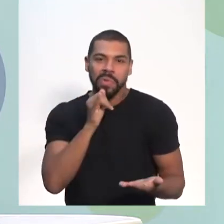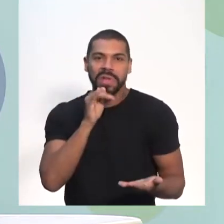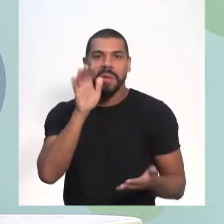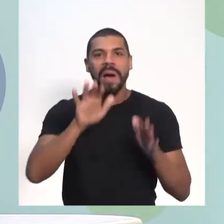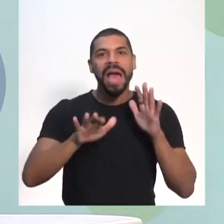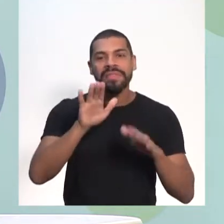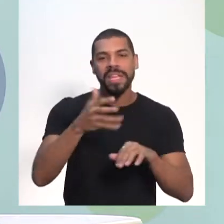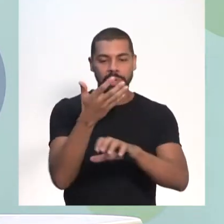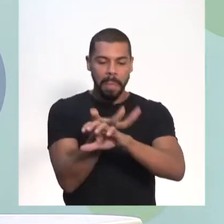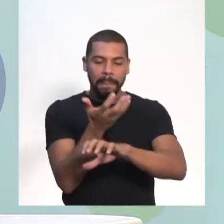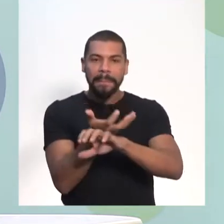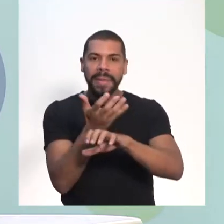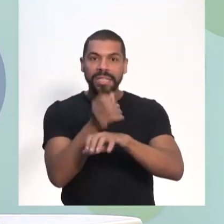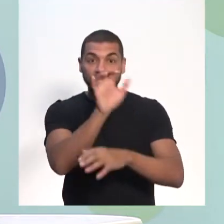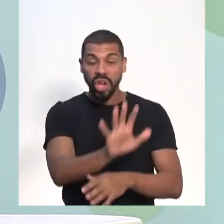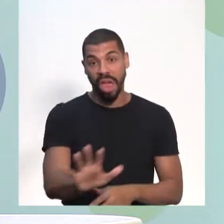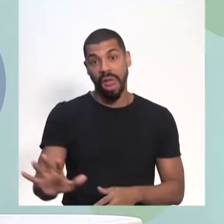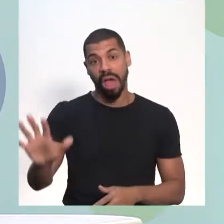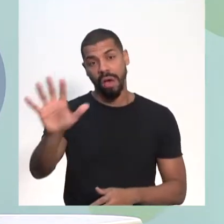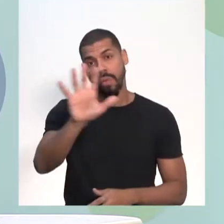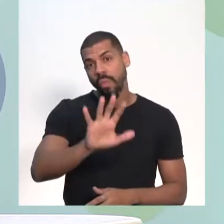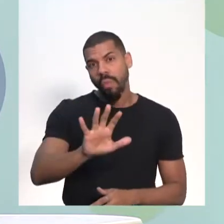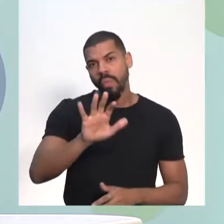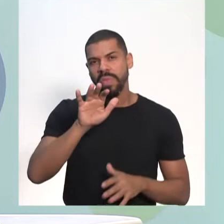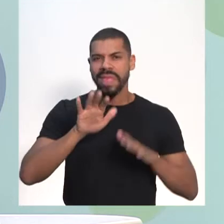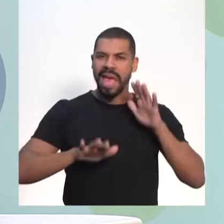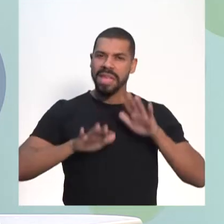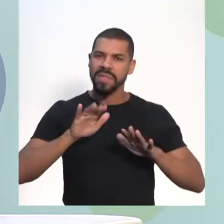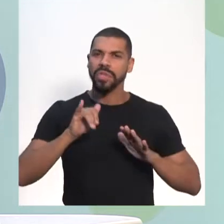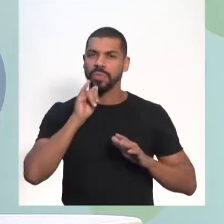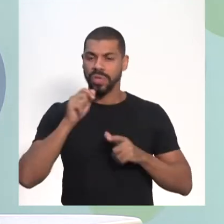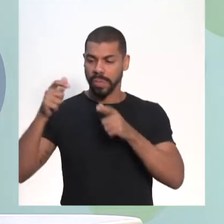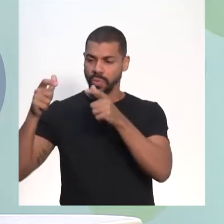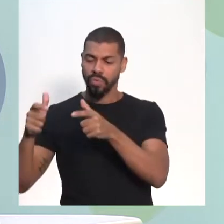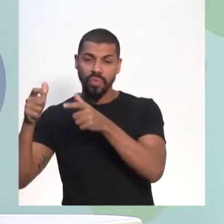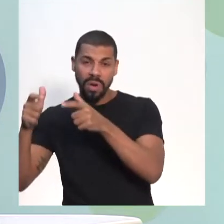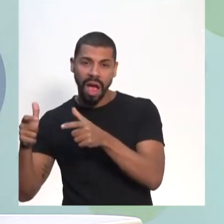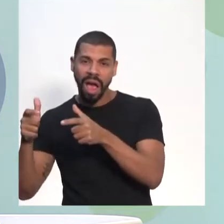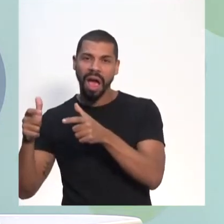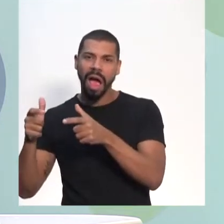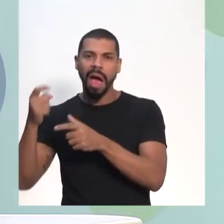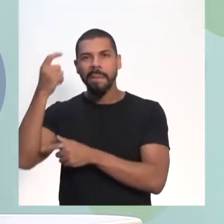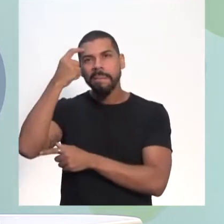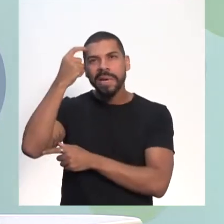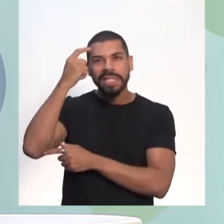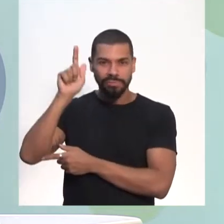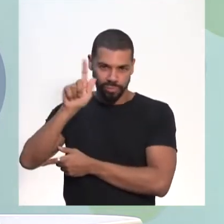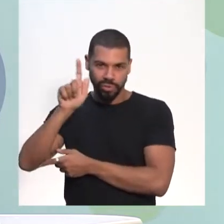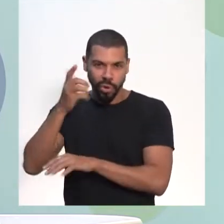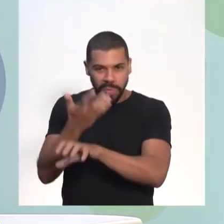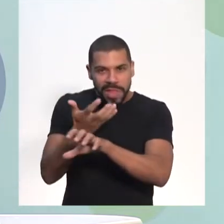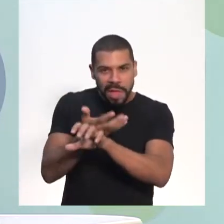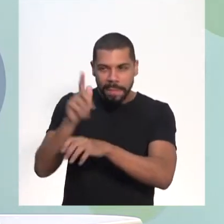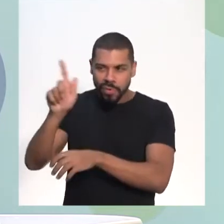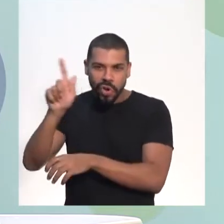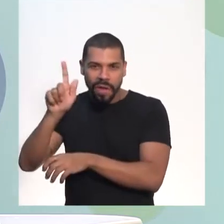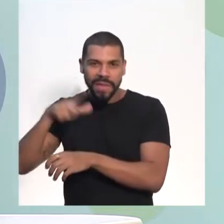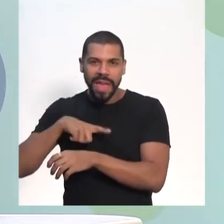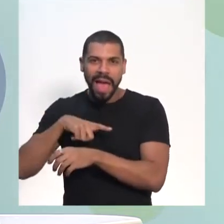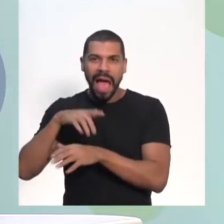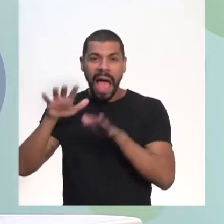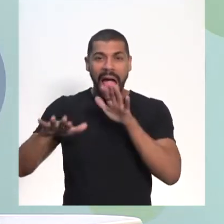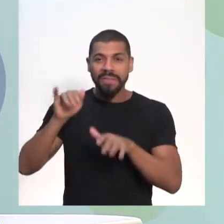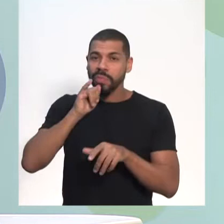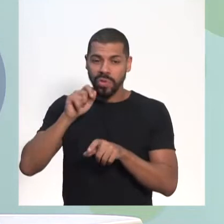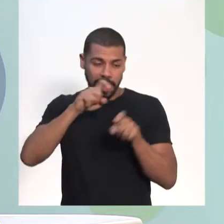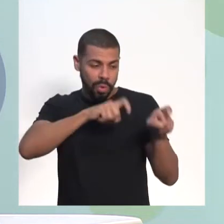uma habilidade geral aqui, de repente, para uma região, né, pensando na geografia, uma região que é mais urbana, mas quem está na